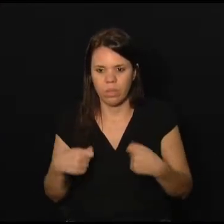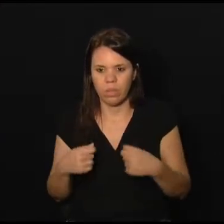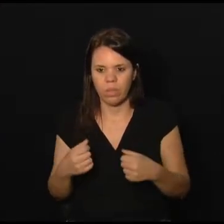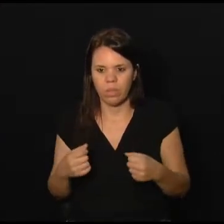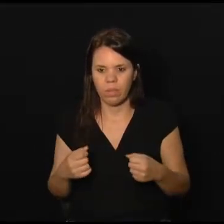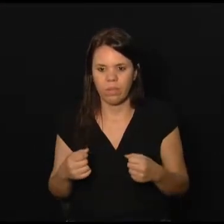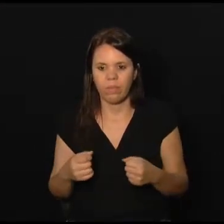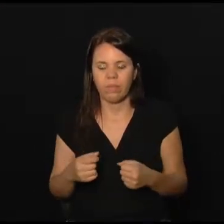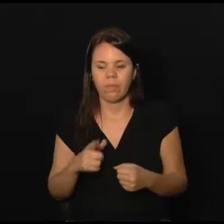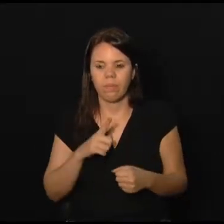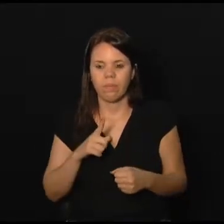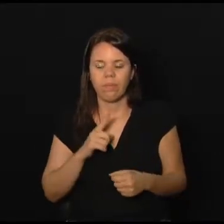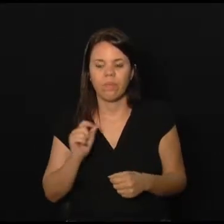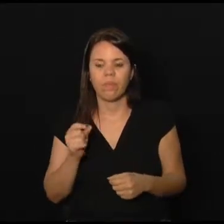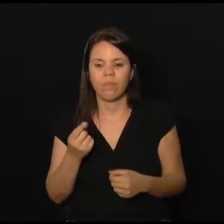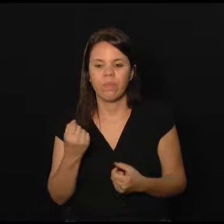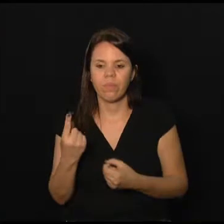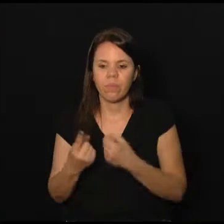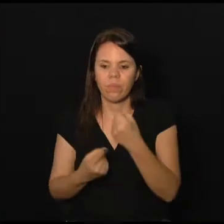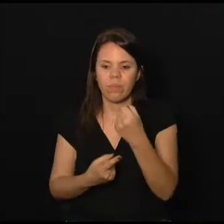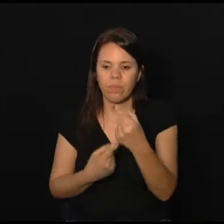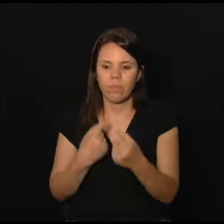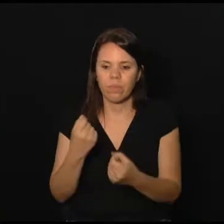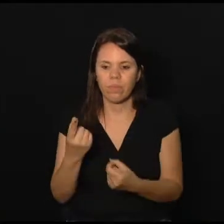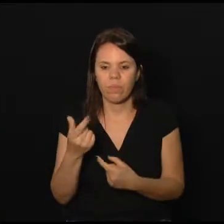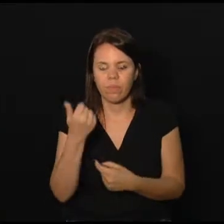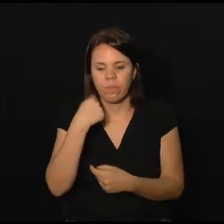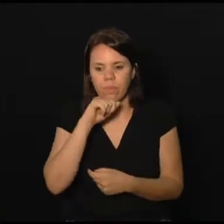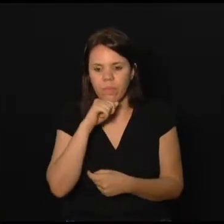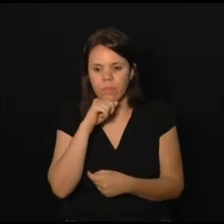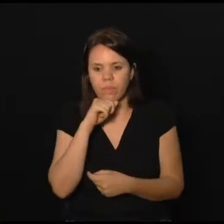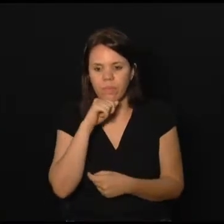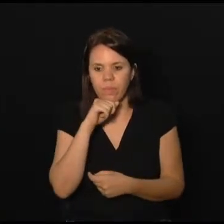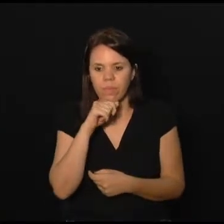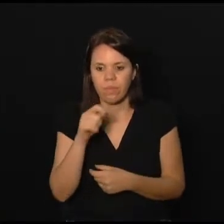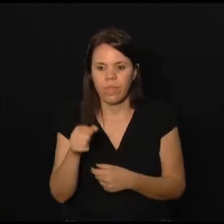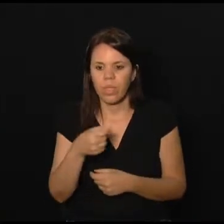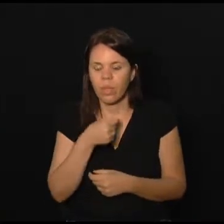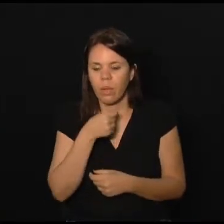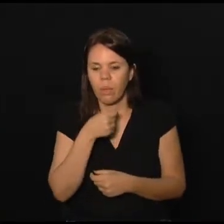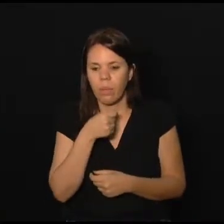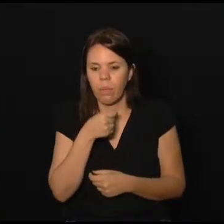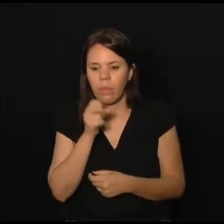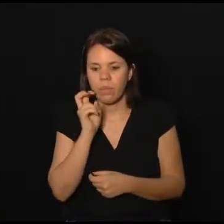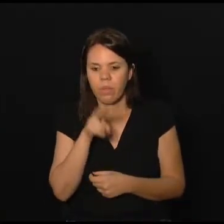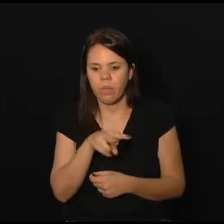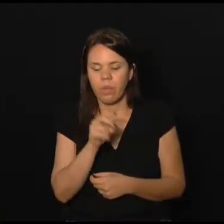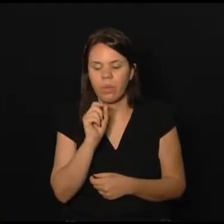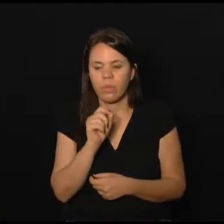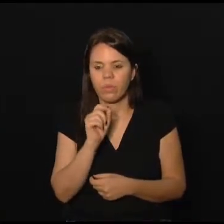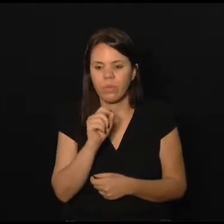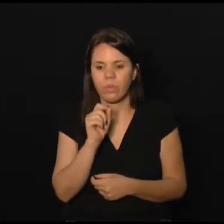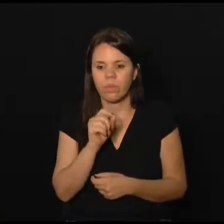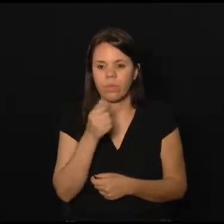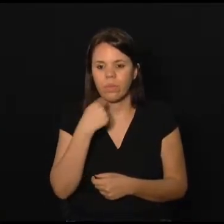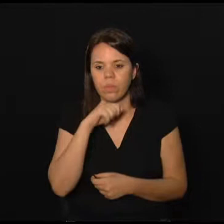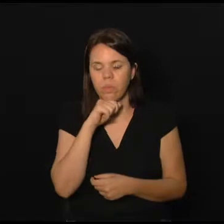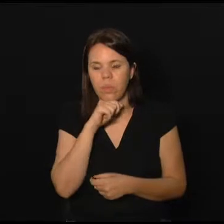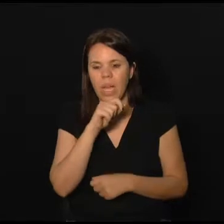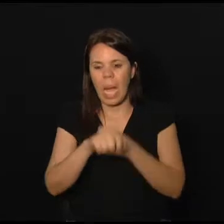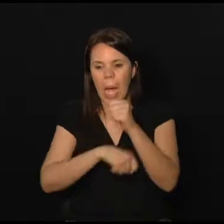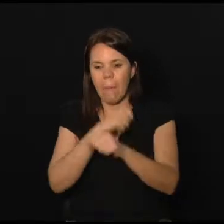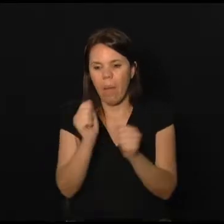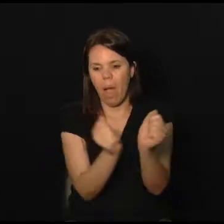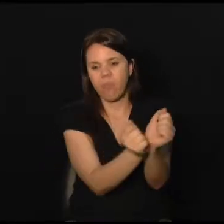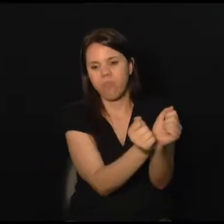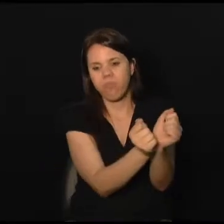segurar. Tem mães que já ouviram, né? Já teve reportagem no sentido de a mãe amarrar o filho,